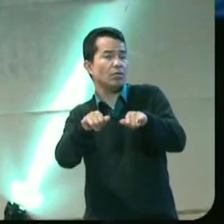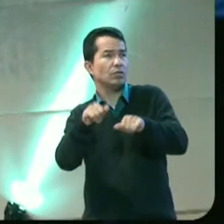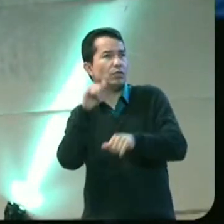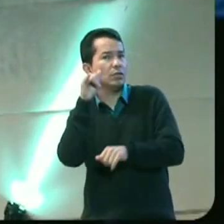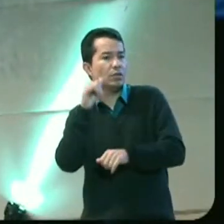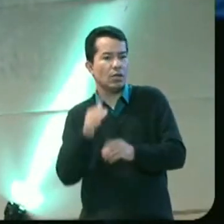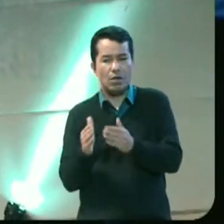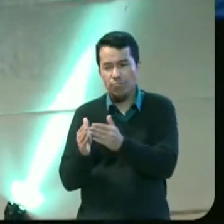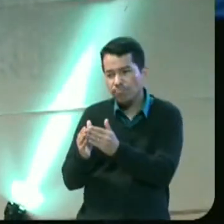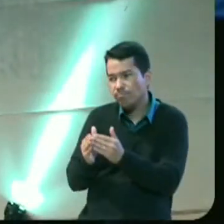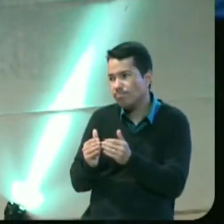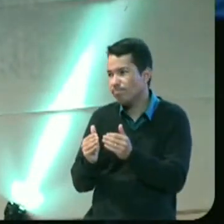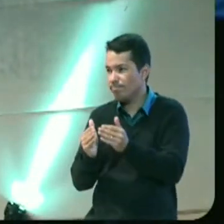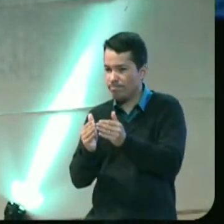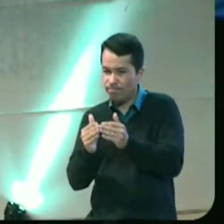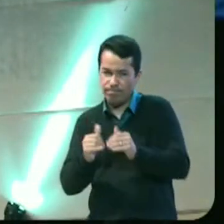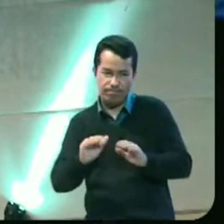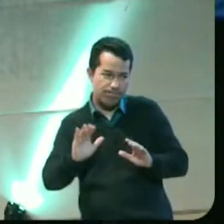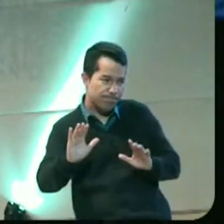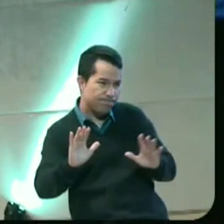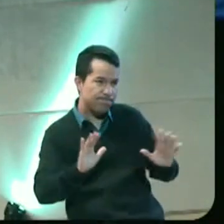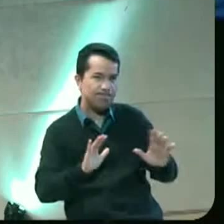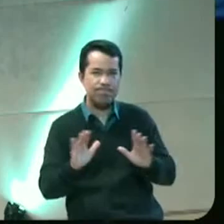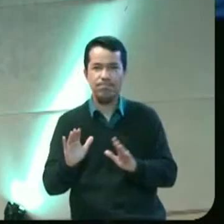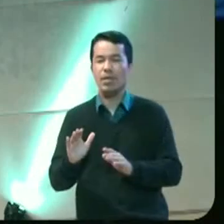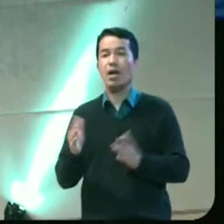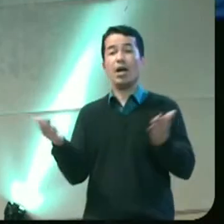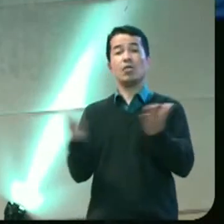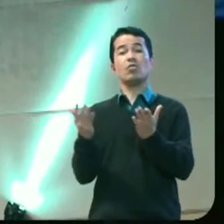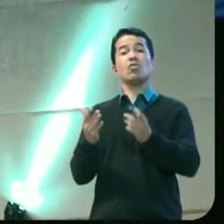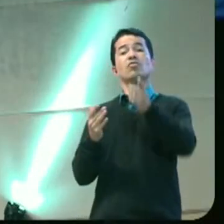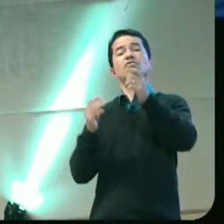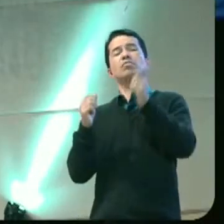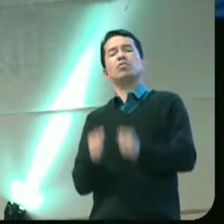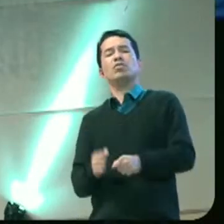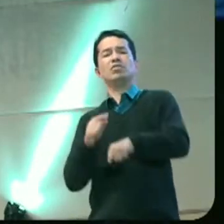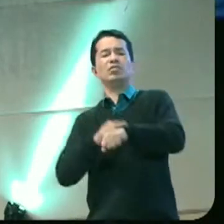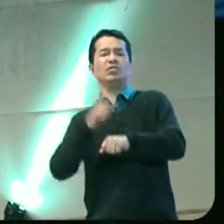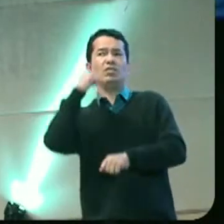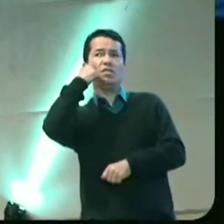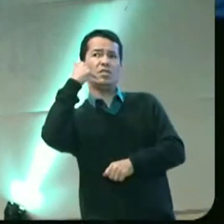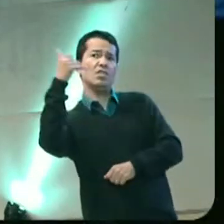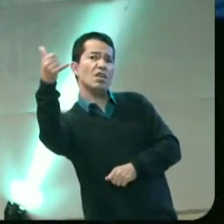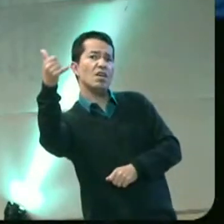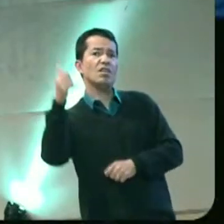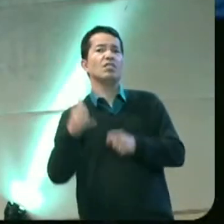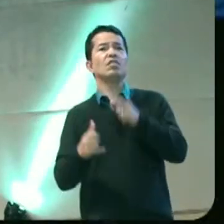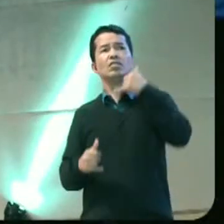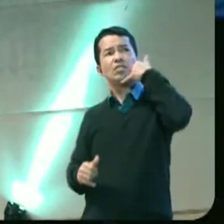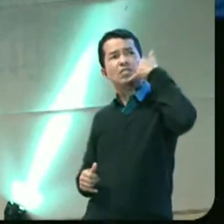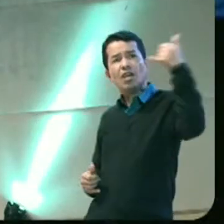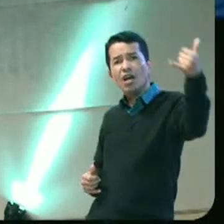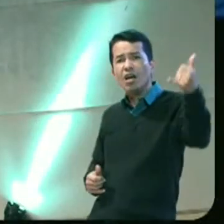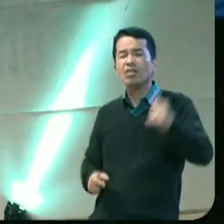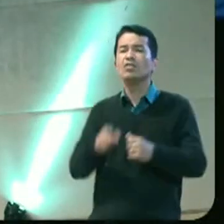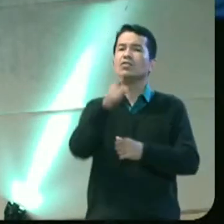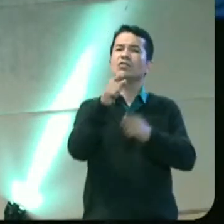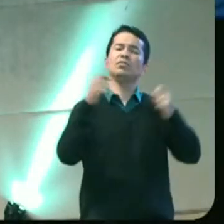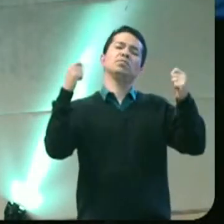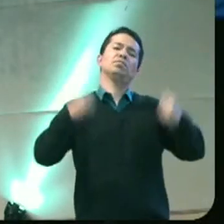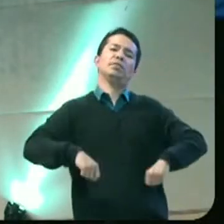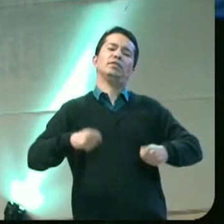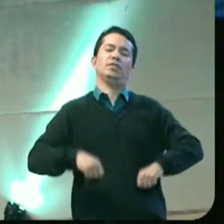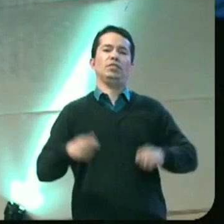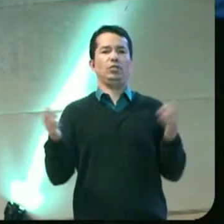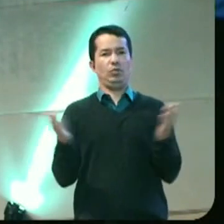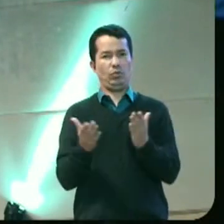as pessoas que estão lá. É tempo de fazer ligações para alguém, falando: olha, eu tenho orado por você, para teu coração ser